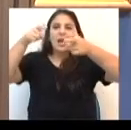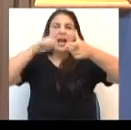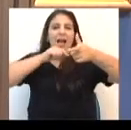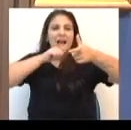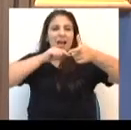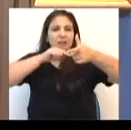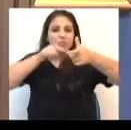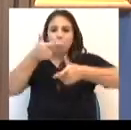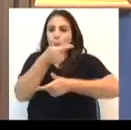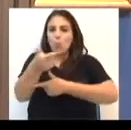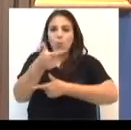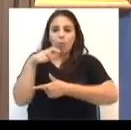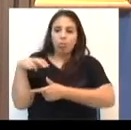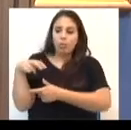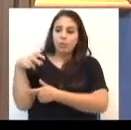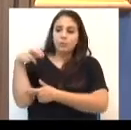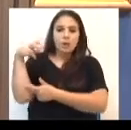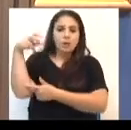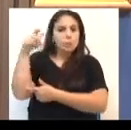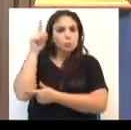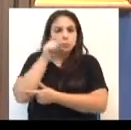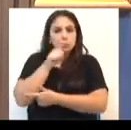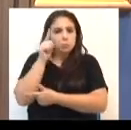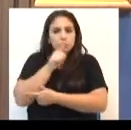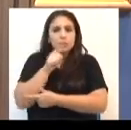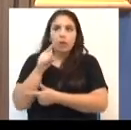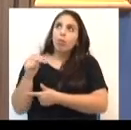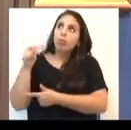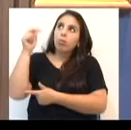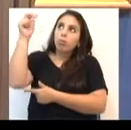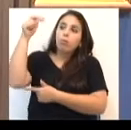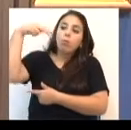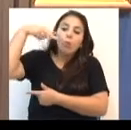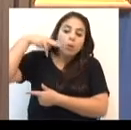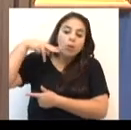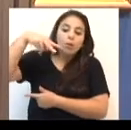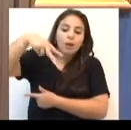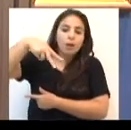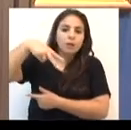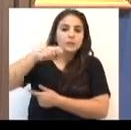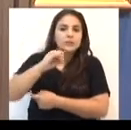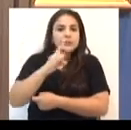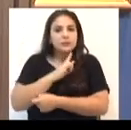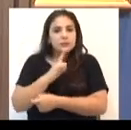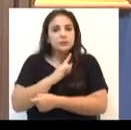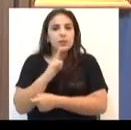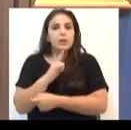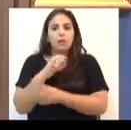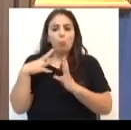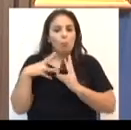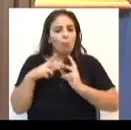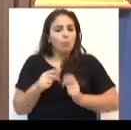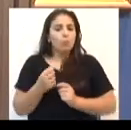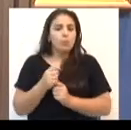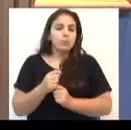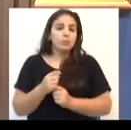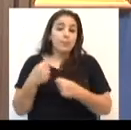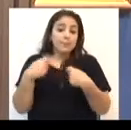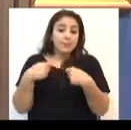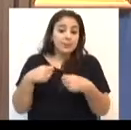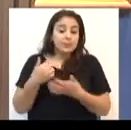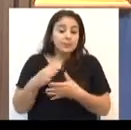que está abandonada. Ela não tem escada para que possamos subir lá, ou que os agentes possam subir lá e fazer uma verificação. Vamos